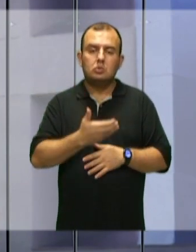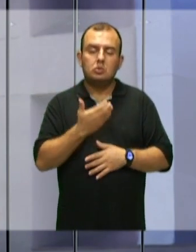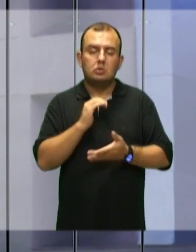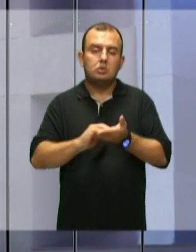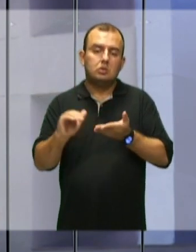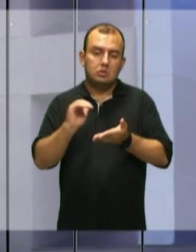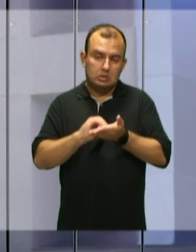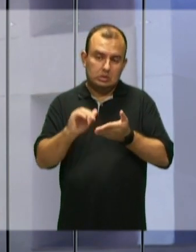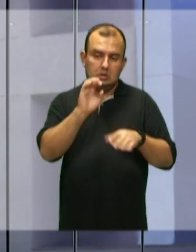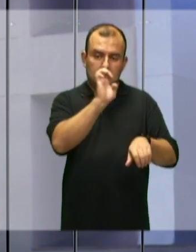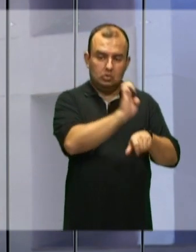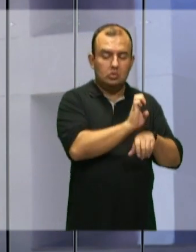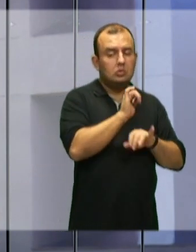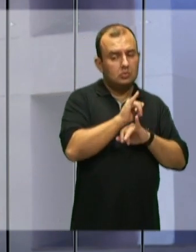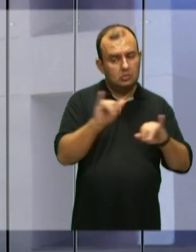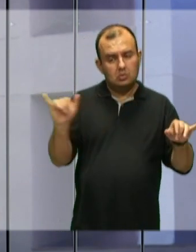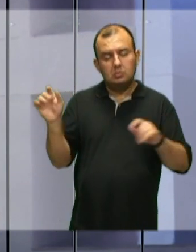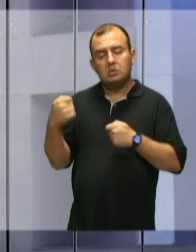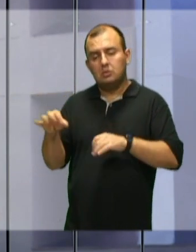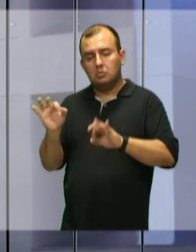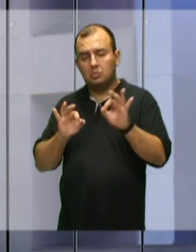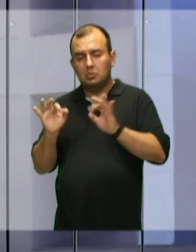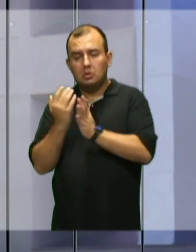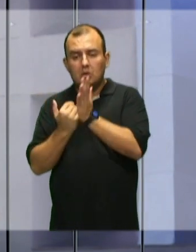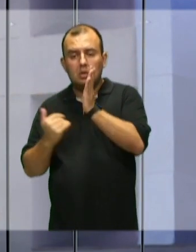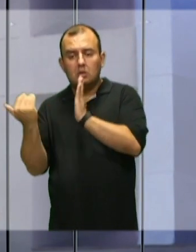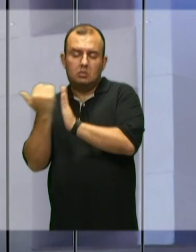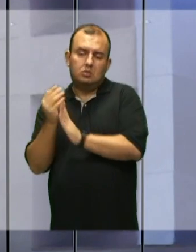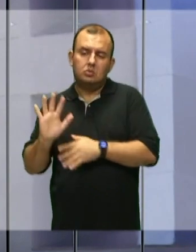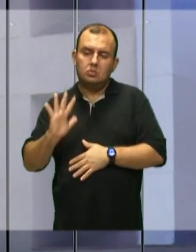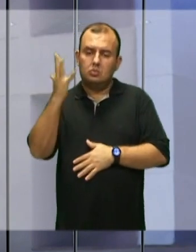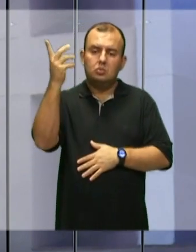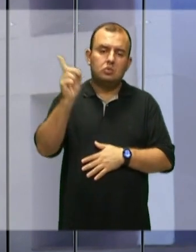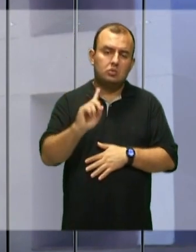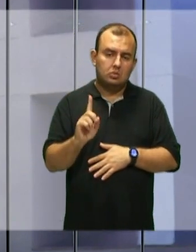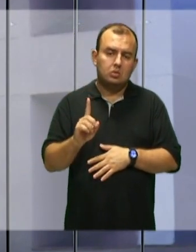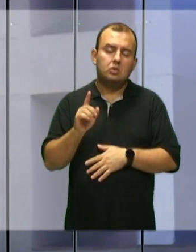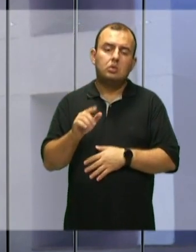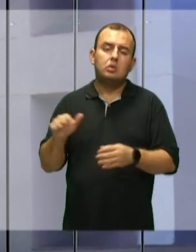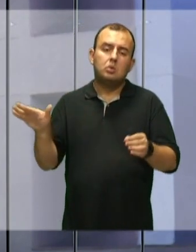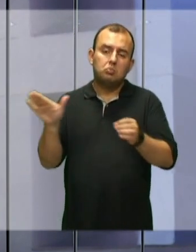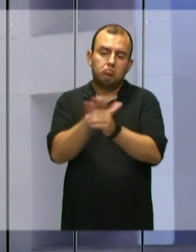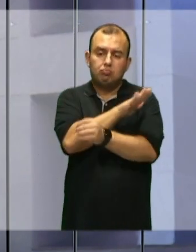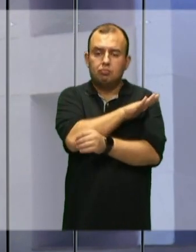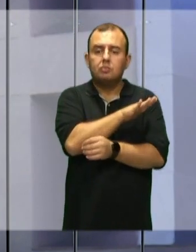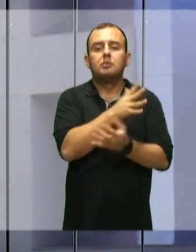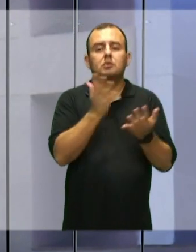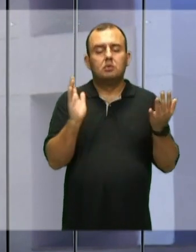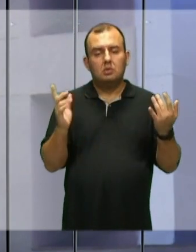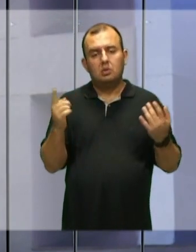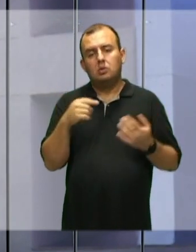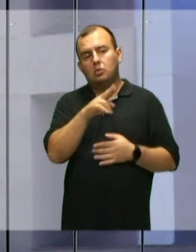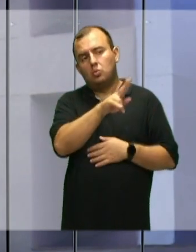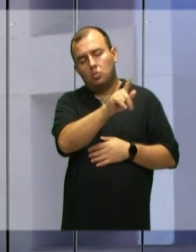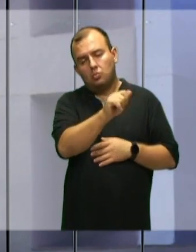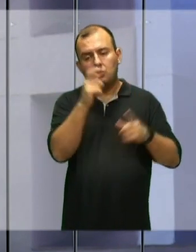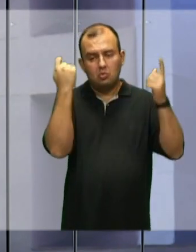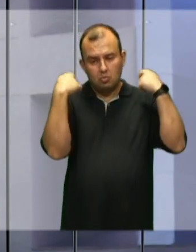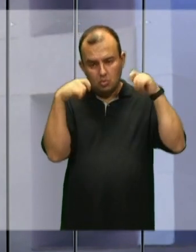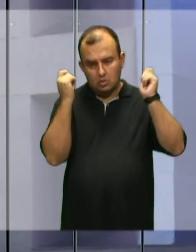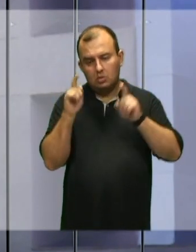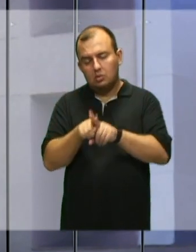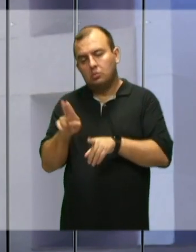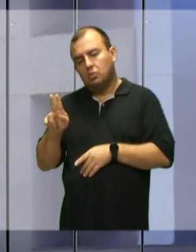saúde já estaria mais preparada para isso o que não aconteceu então a gente teve superlotação das nossas unidades tanto da UPA do Cisco da hpa de